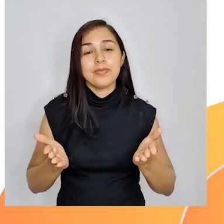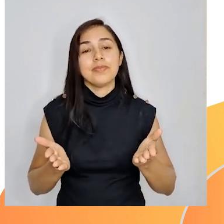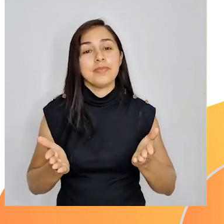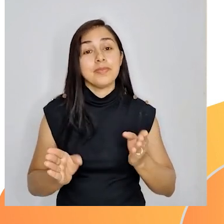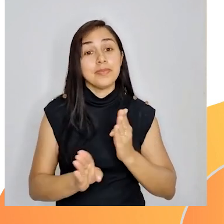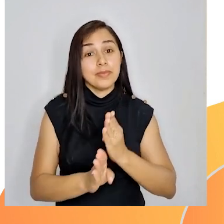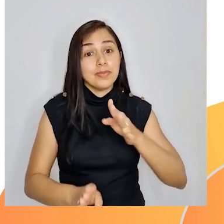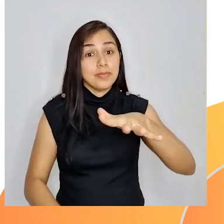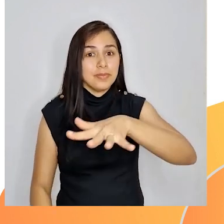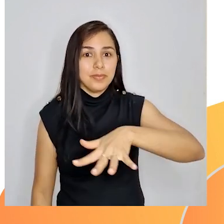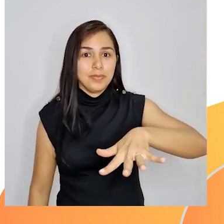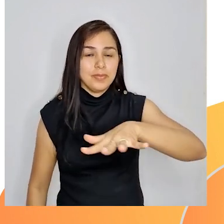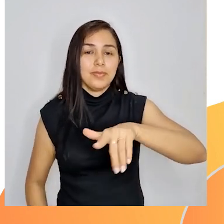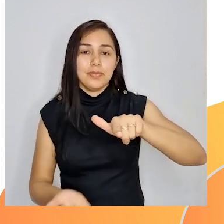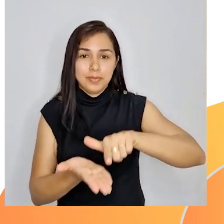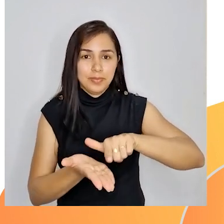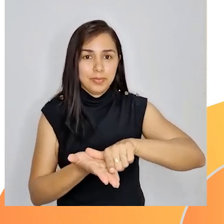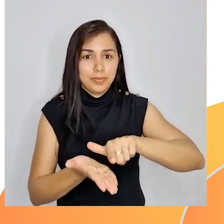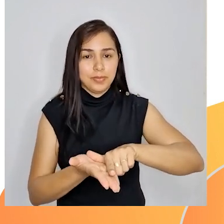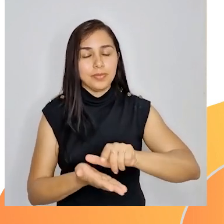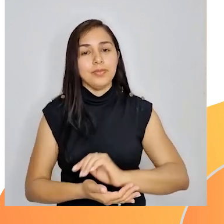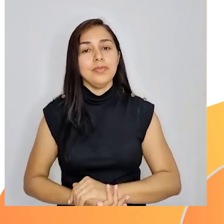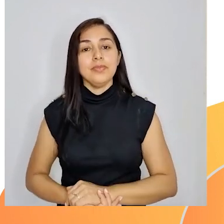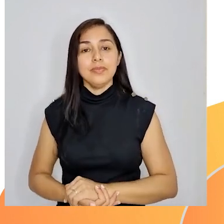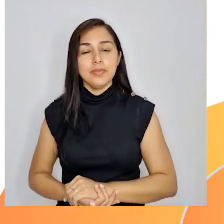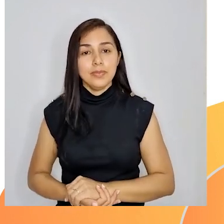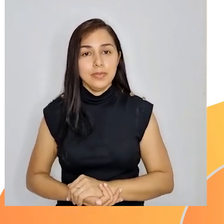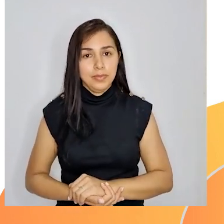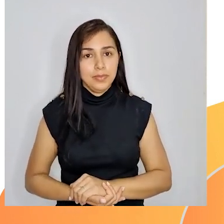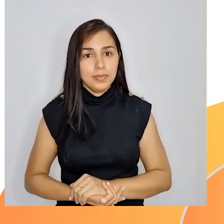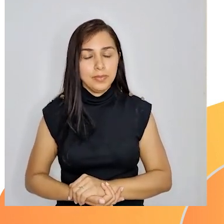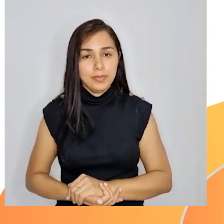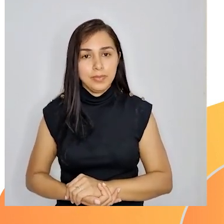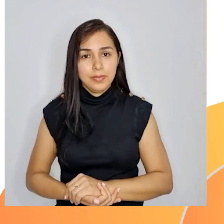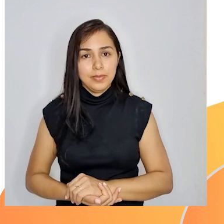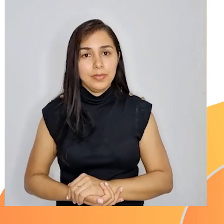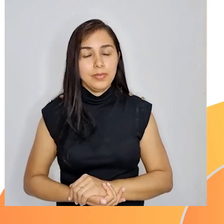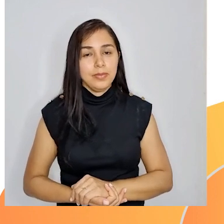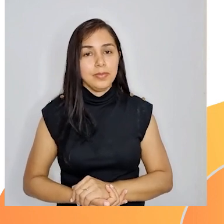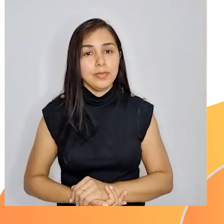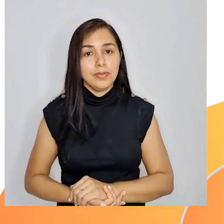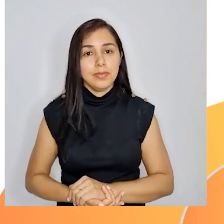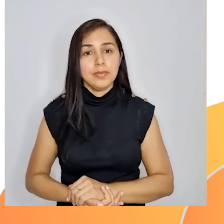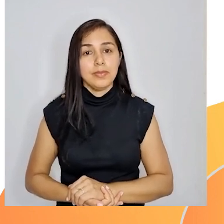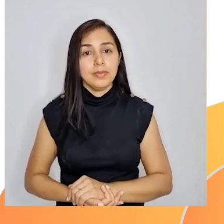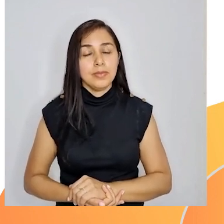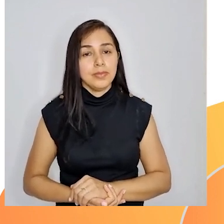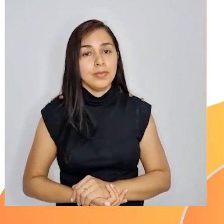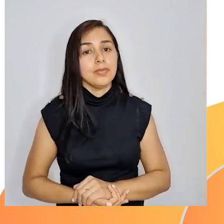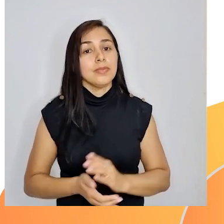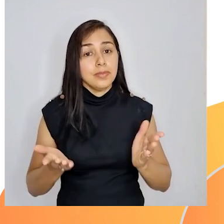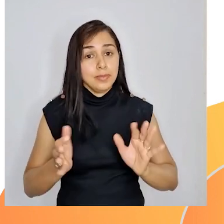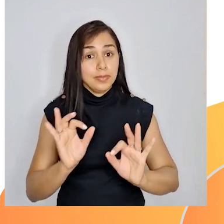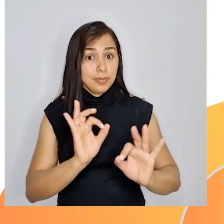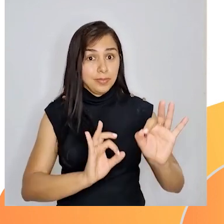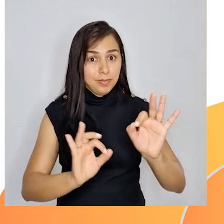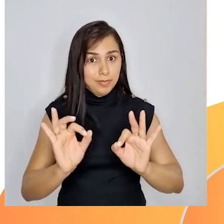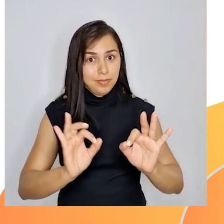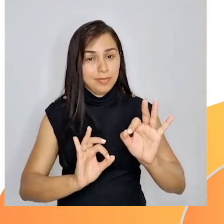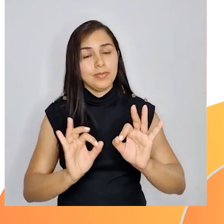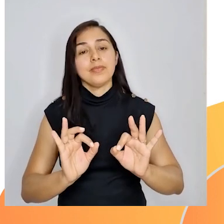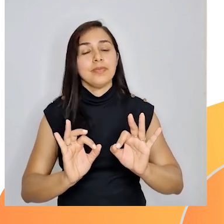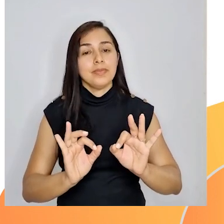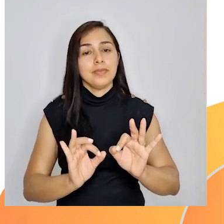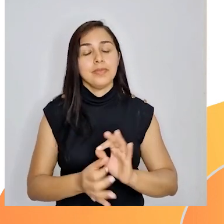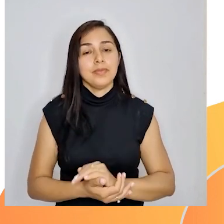ele tá pedindo aqui né deixa eu pegar um espaçozinho aqui para gente Para gente montar essa última parte aqui da